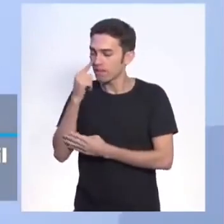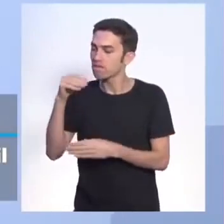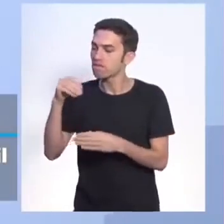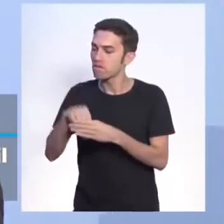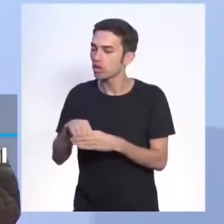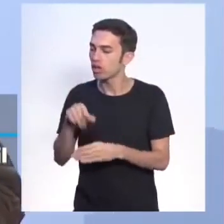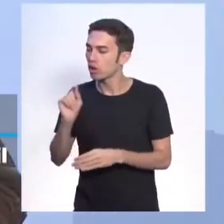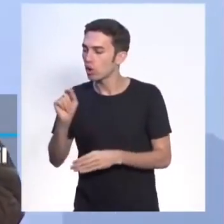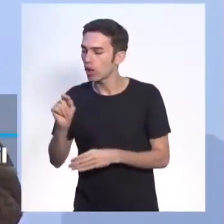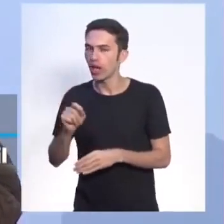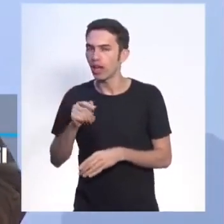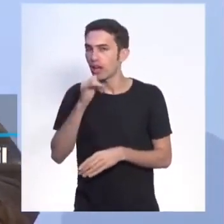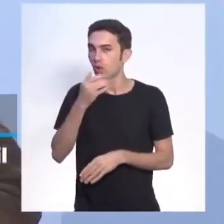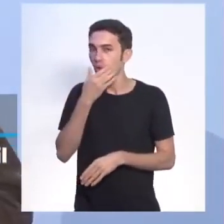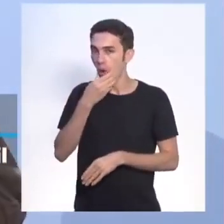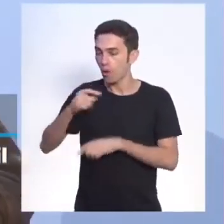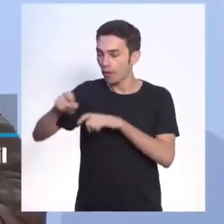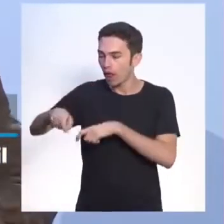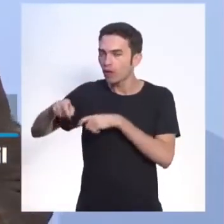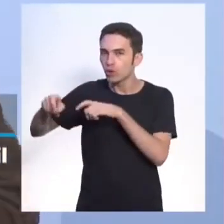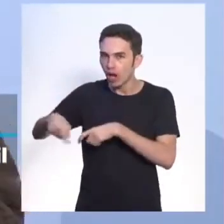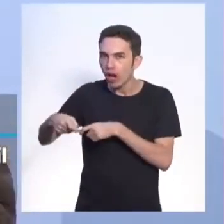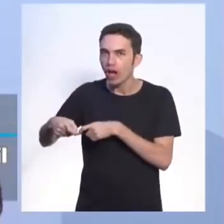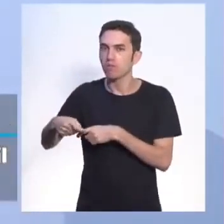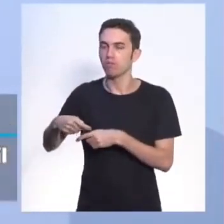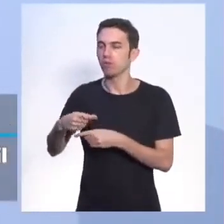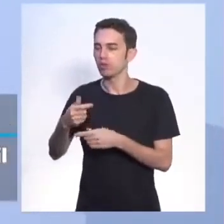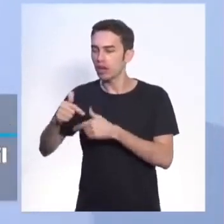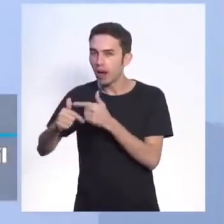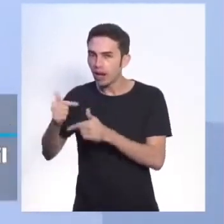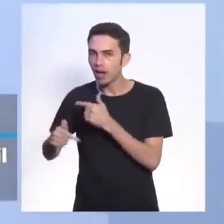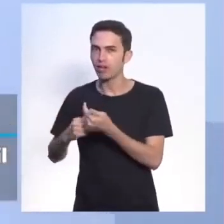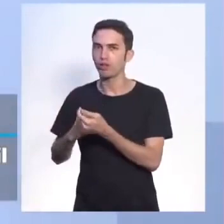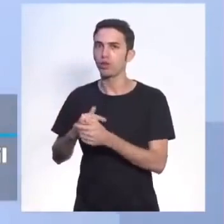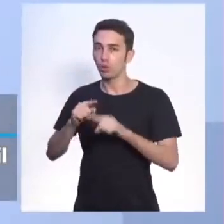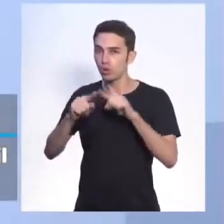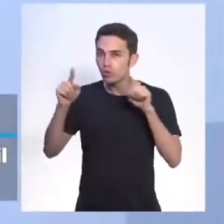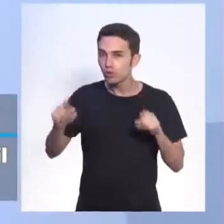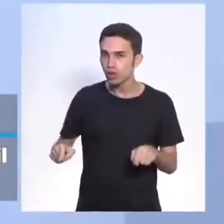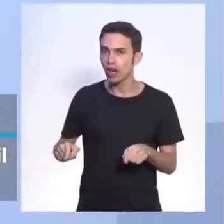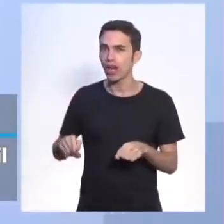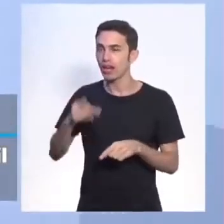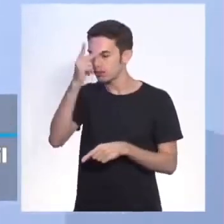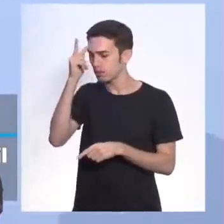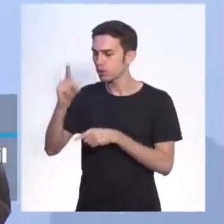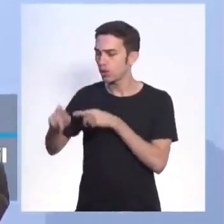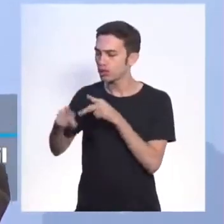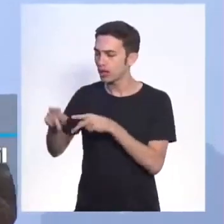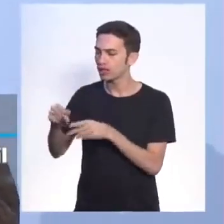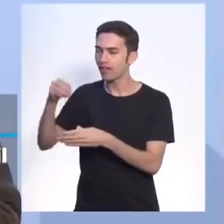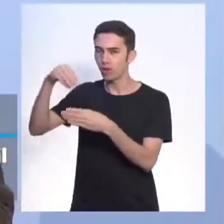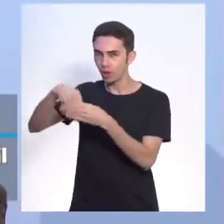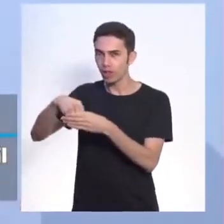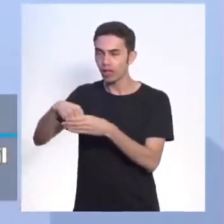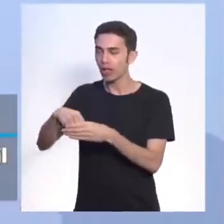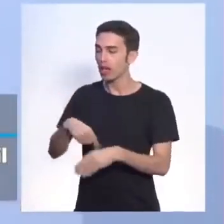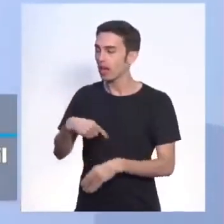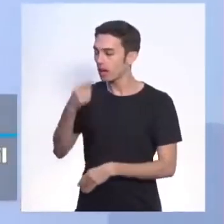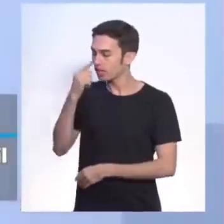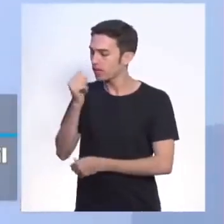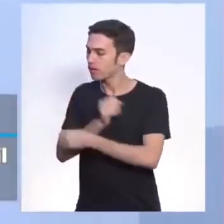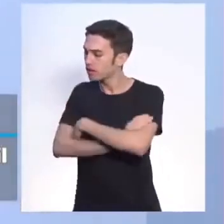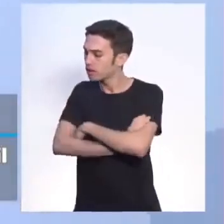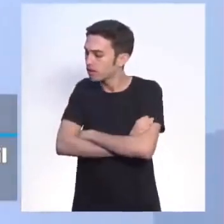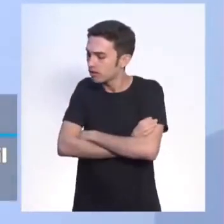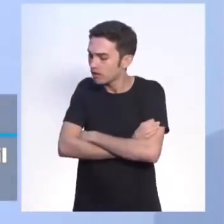o camponês, o operário, o seu empregado, o povo está votando, e assim se